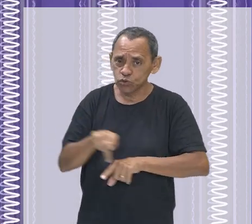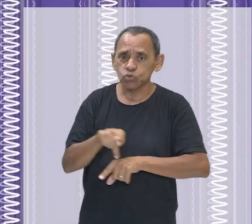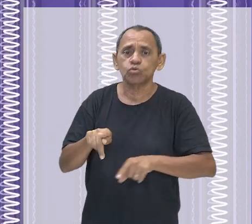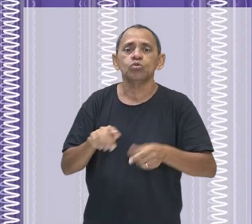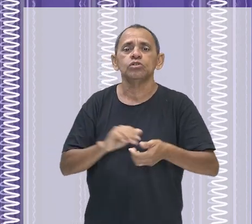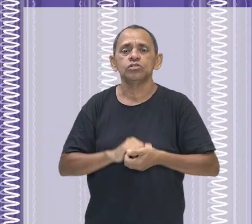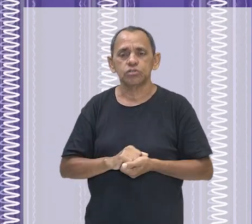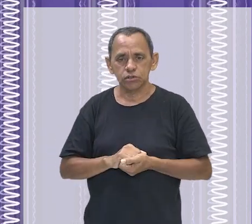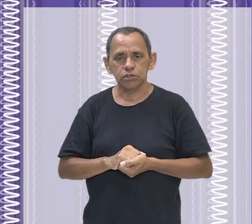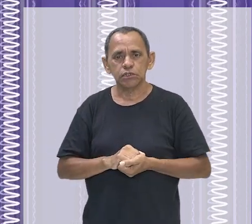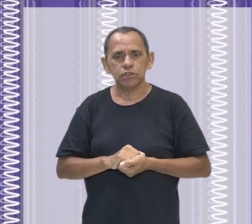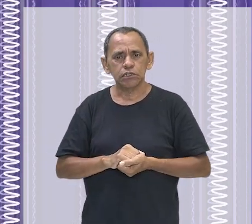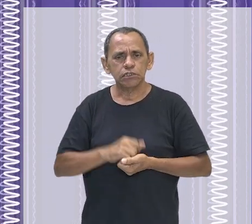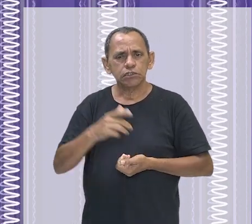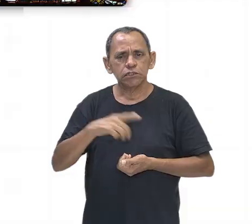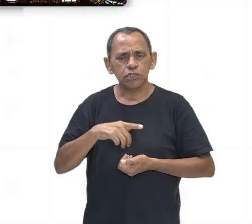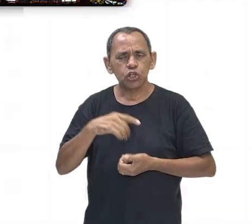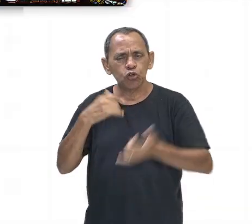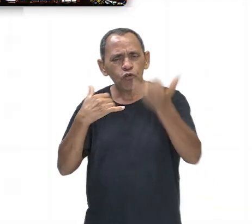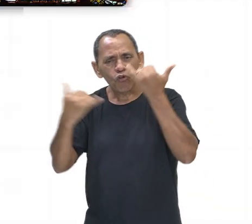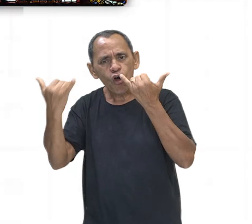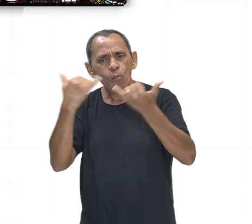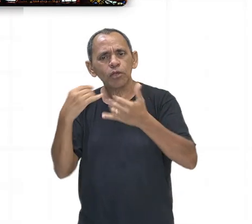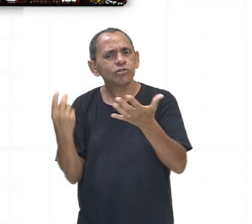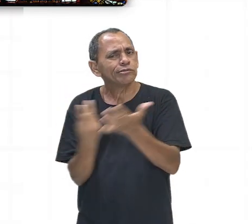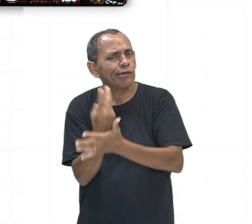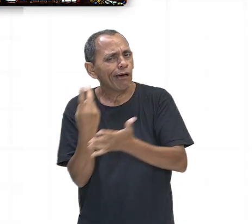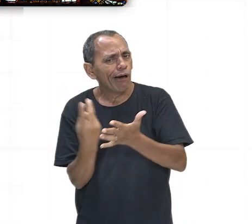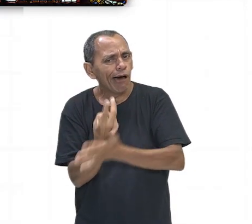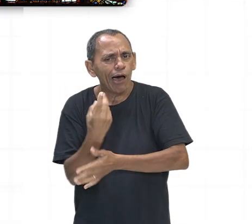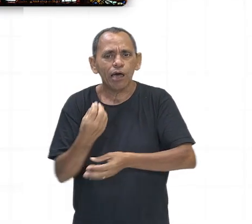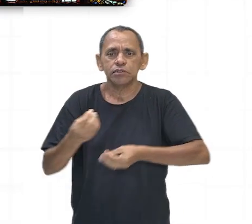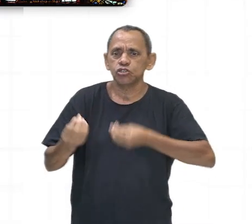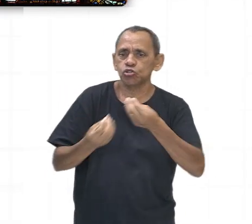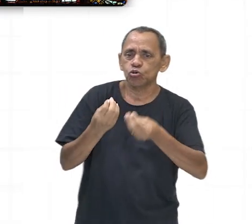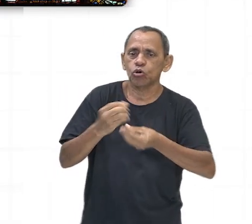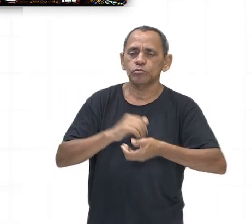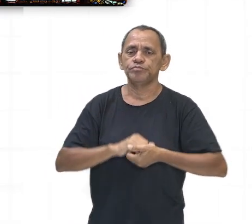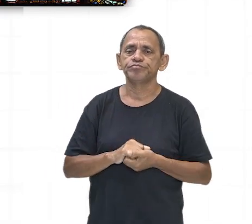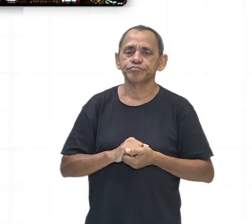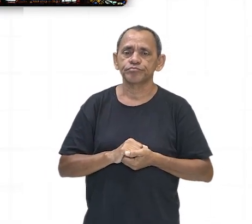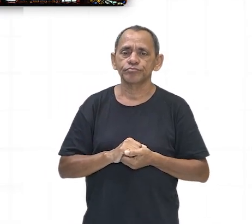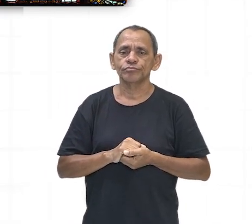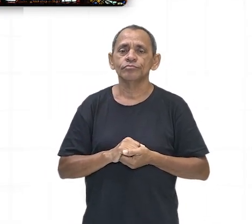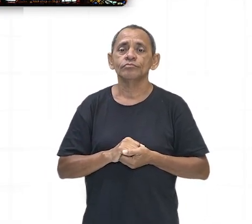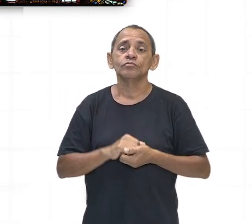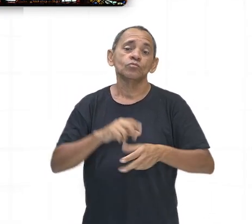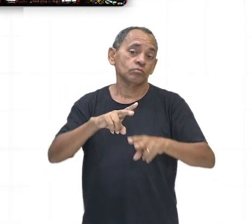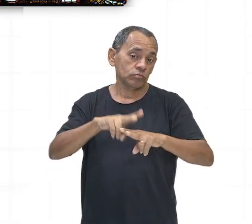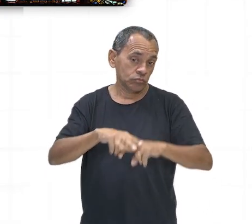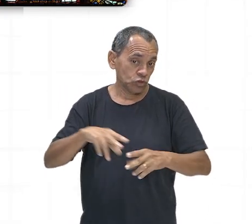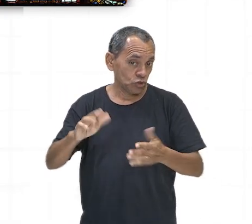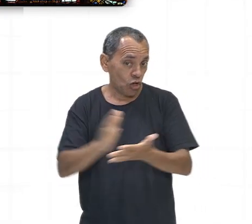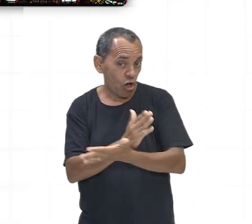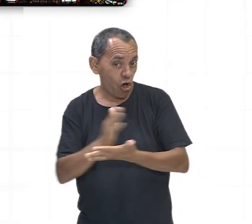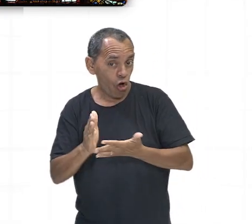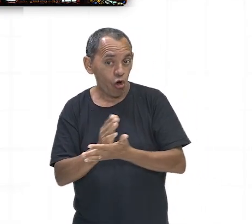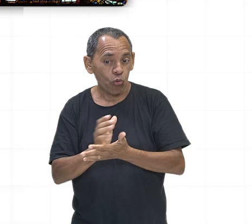nossa vida. Né? Continuando, esta pode ser considerada a causa de